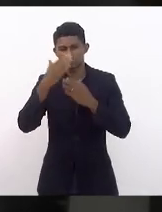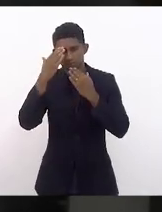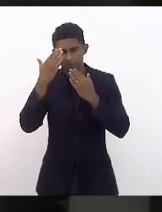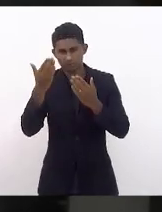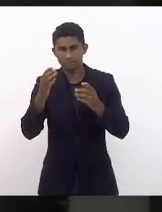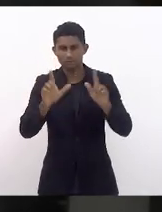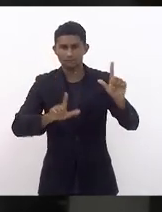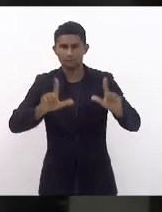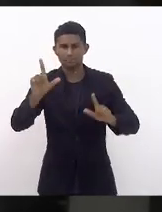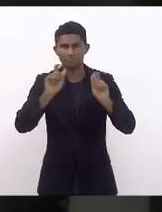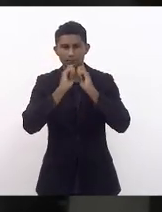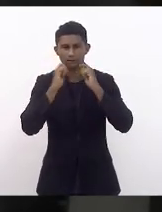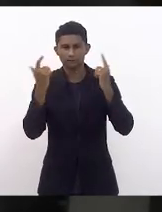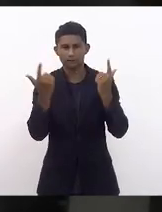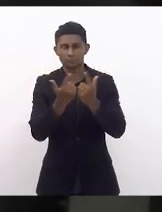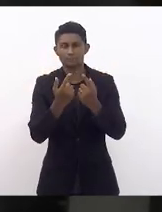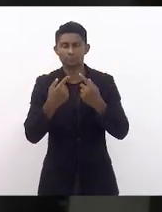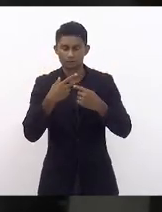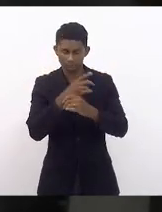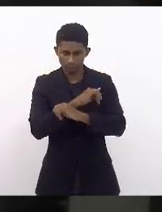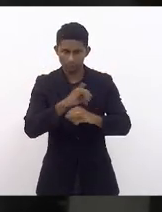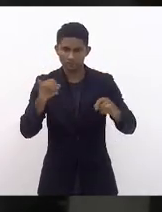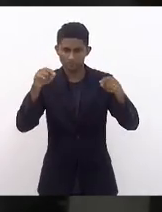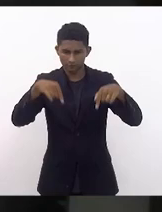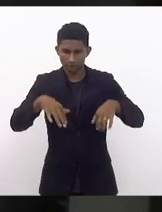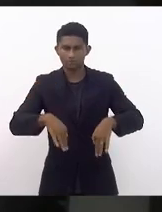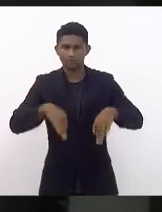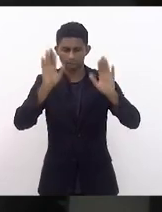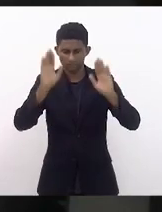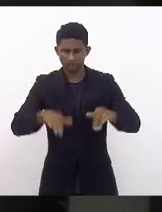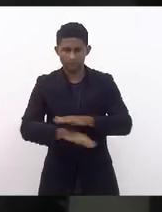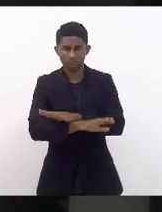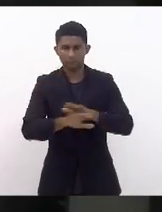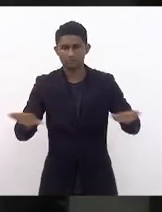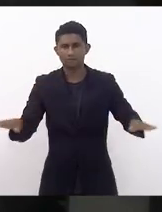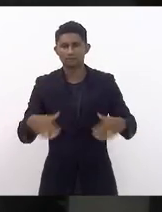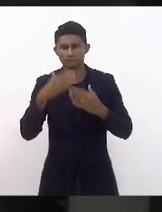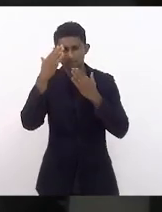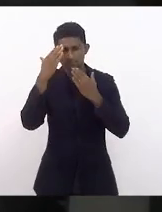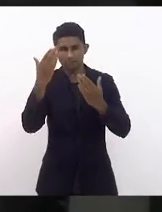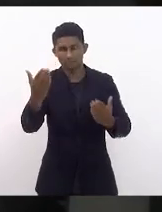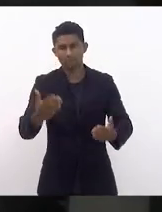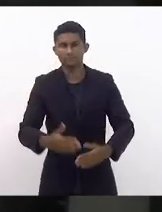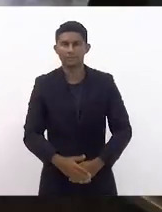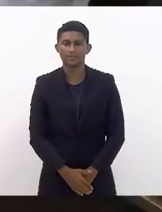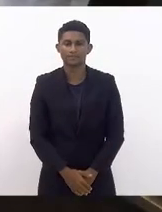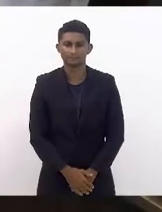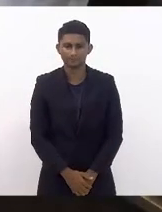LERJ. E declaro encerrada esta sessão. Muito obrigada.